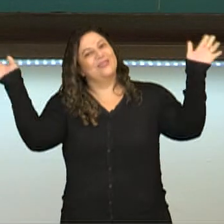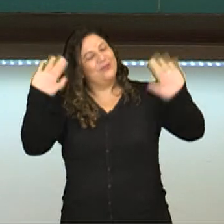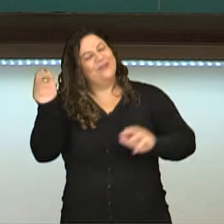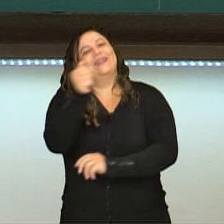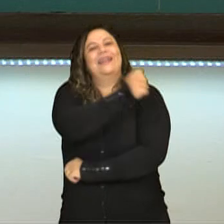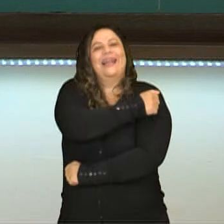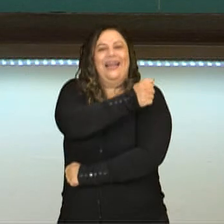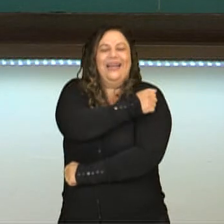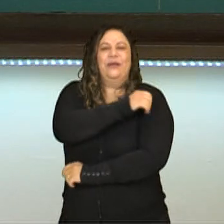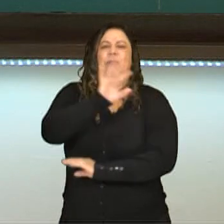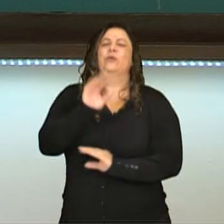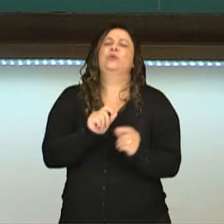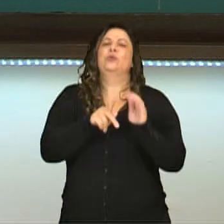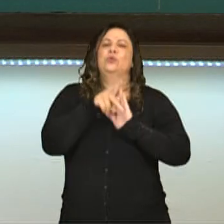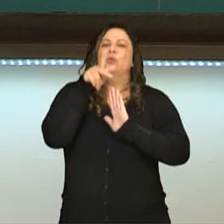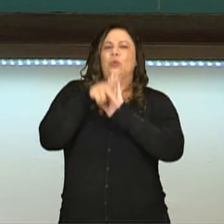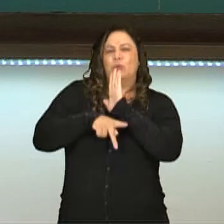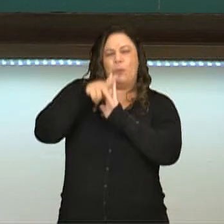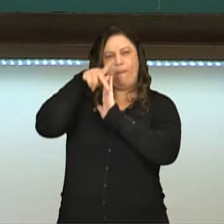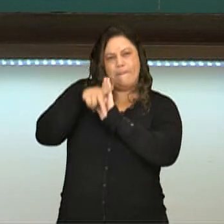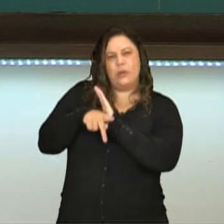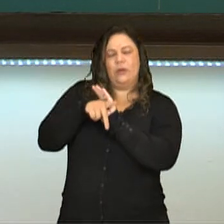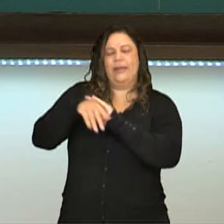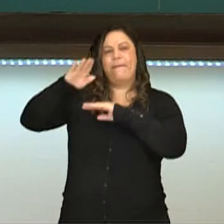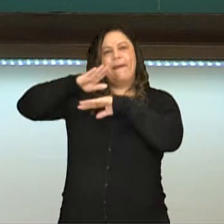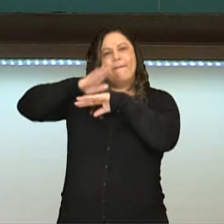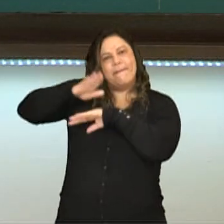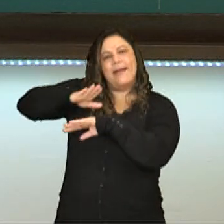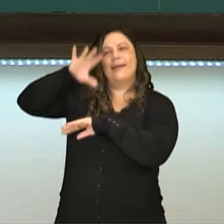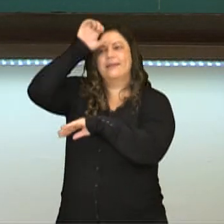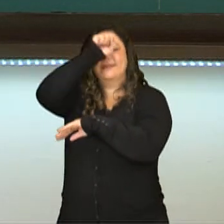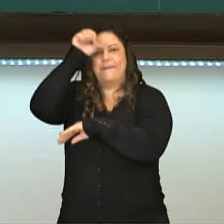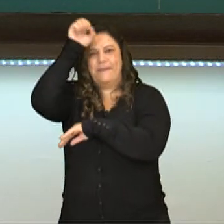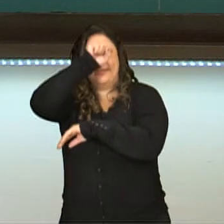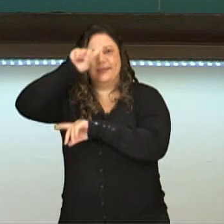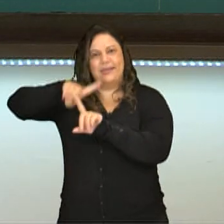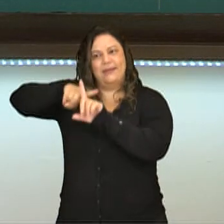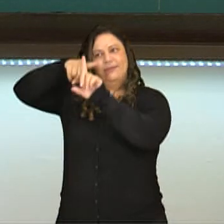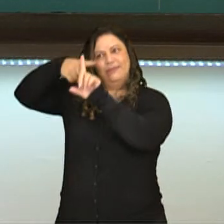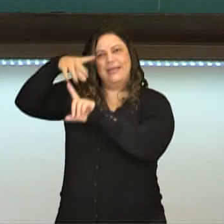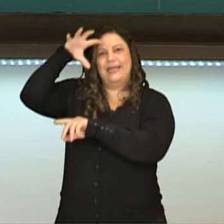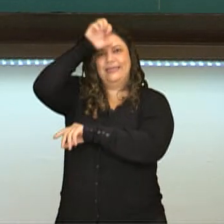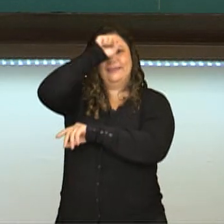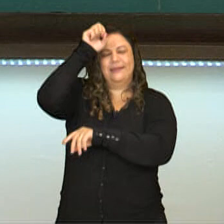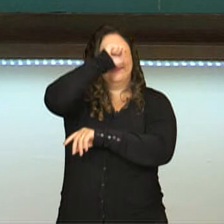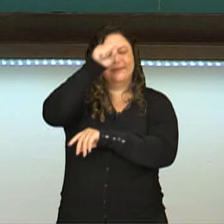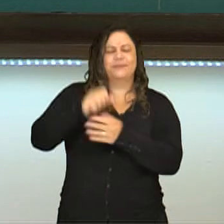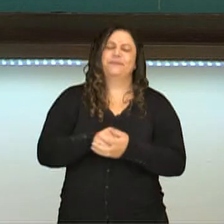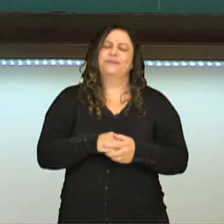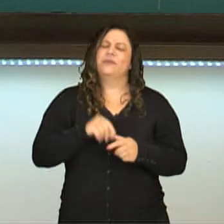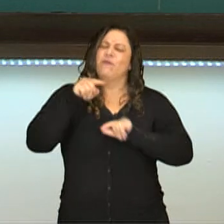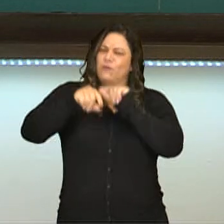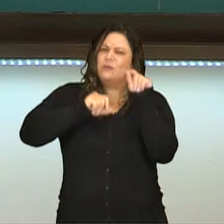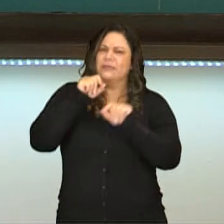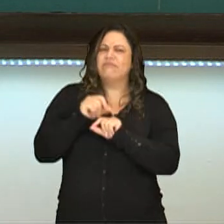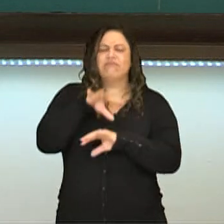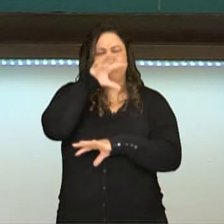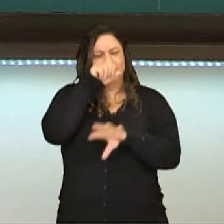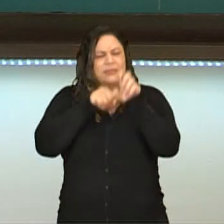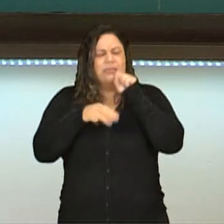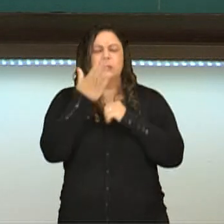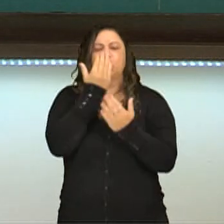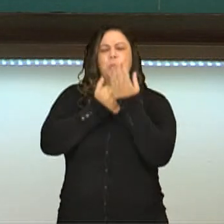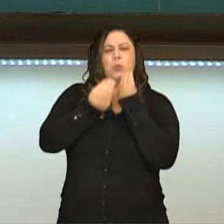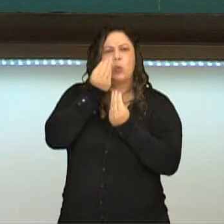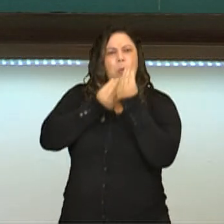Olá, estudantes do programa Mais Aprendizagem. Tudo bem com vocês? Estão caminhando bem? Respirando tranquilo? Se alimentando